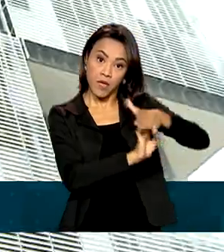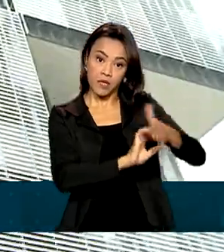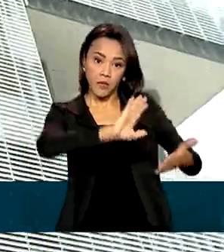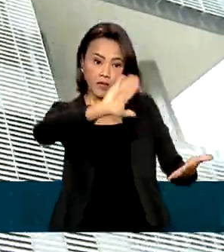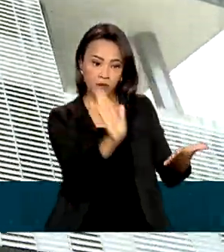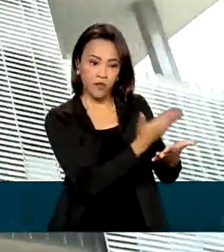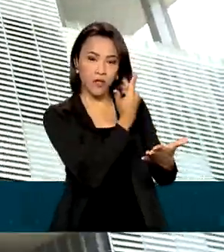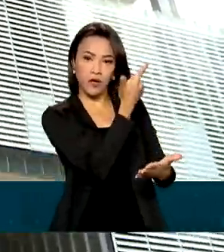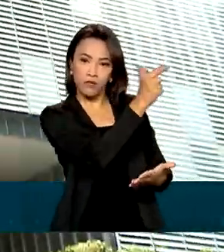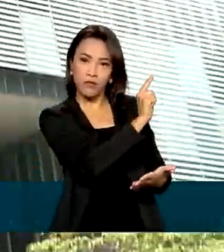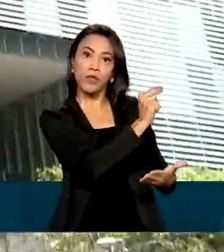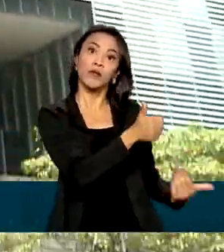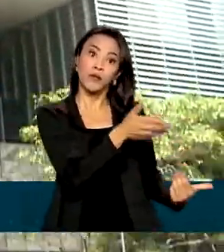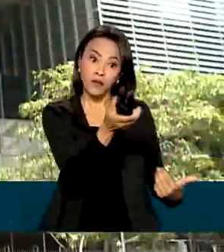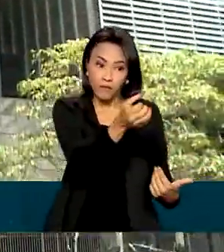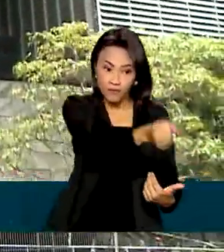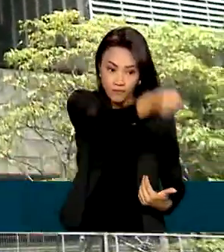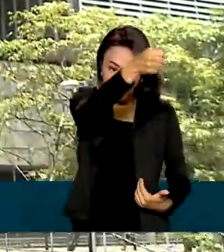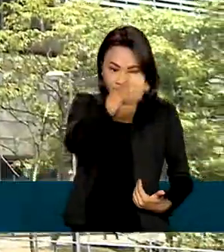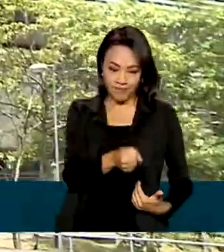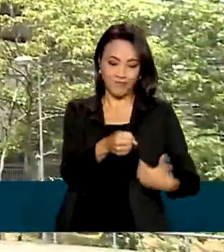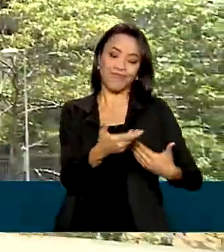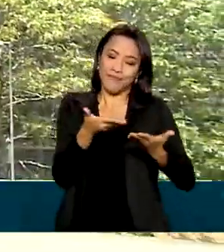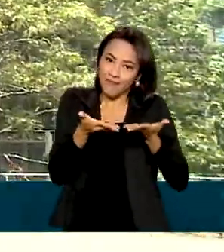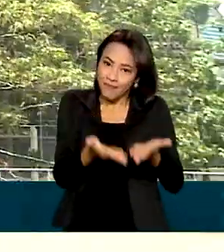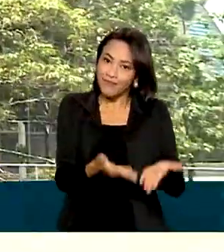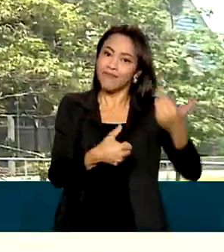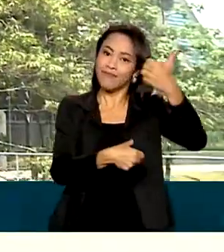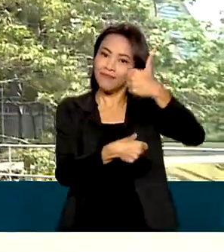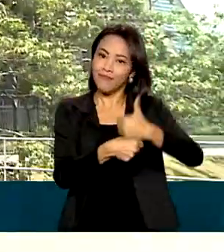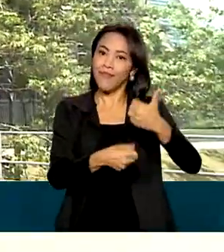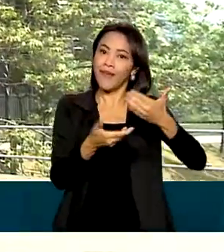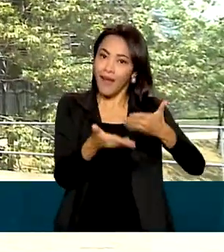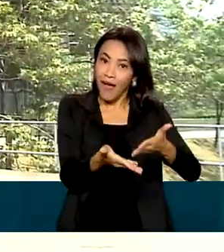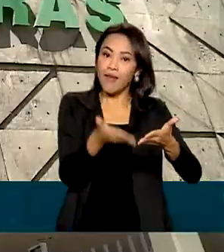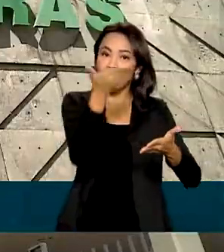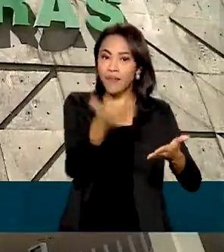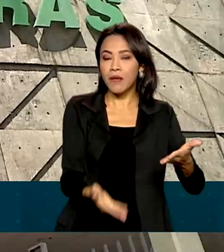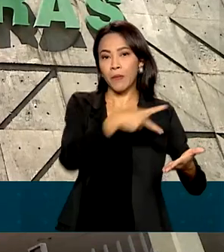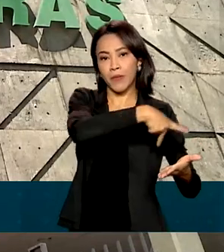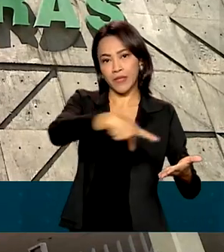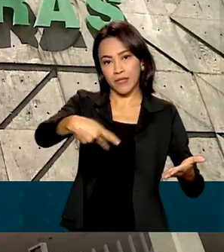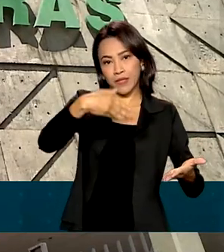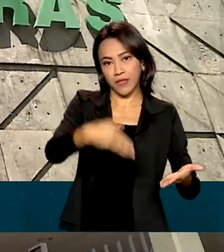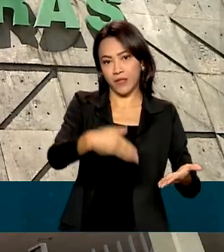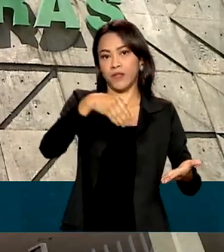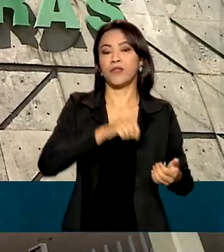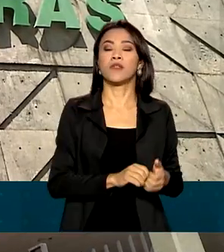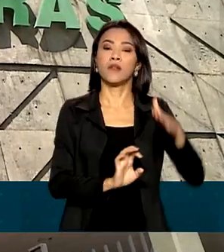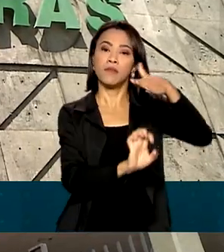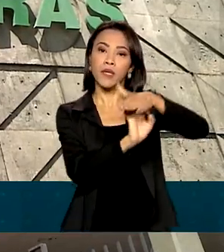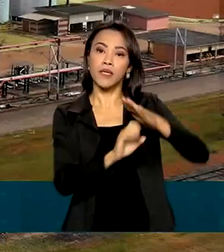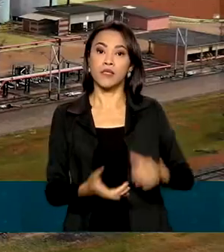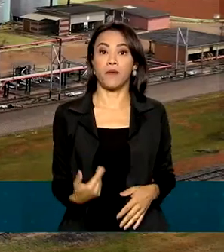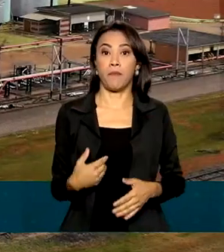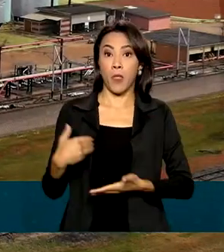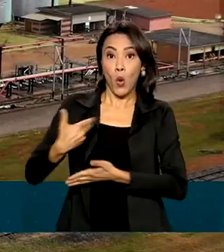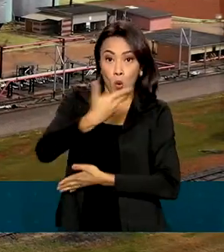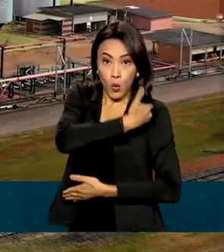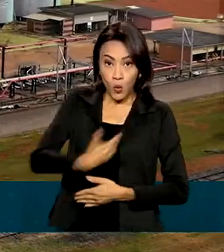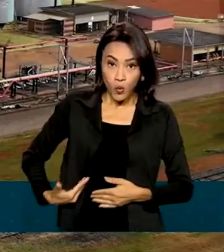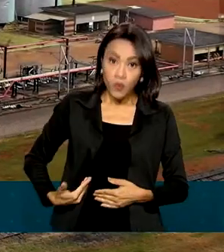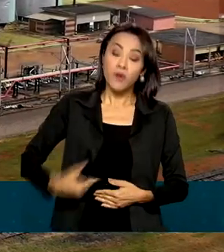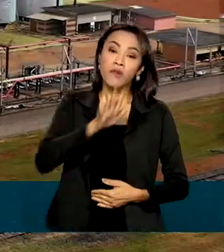Mauro e eleger Caio Andrade como integrante e presidente do Conselho da Estatal. Em nota, o governo federal explica